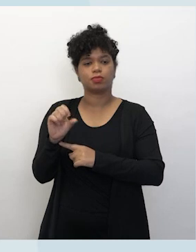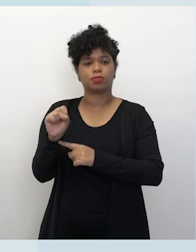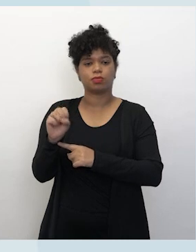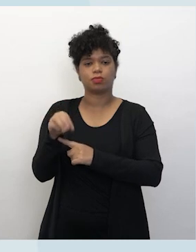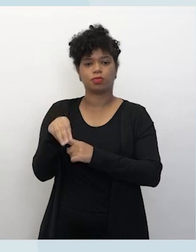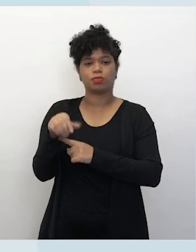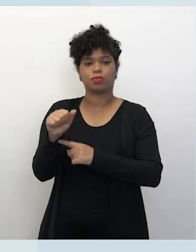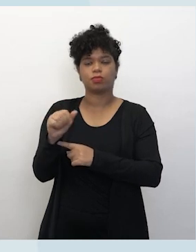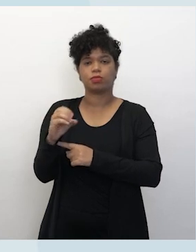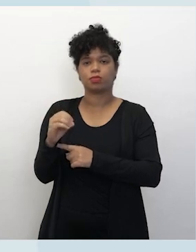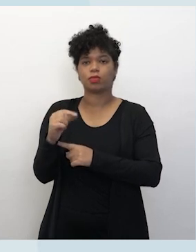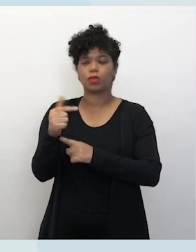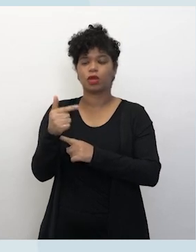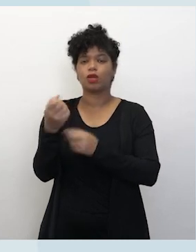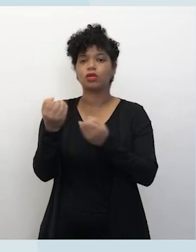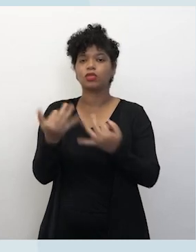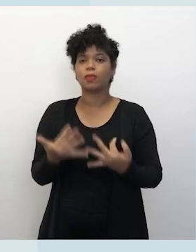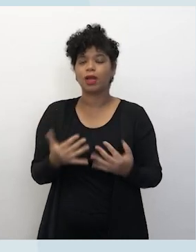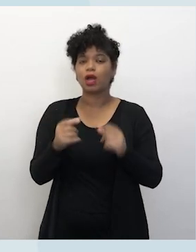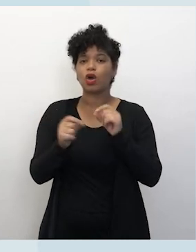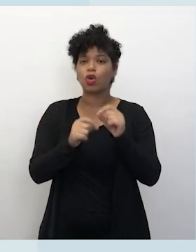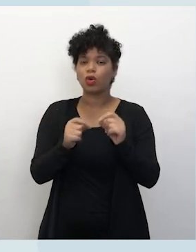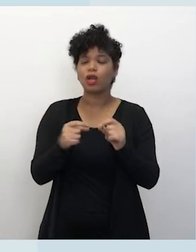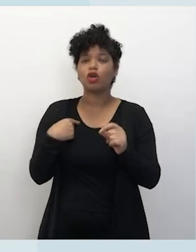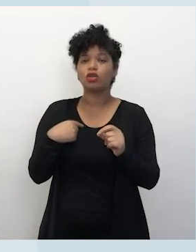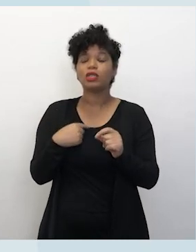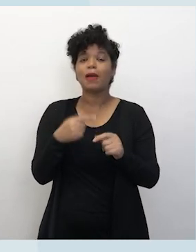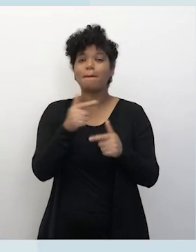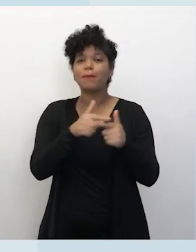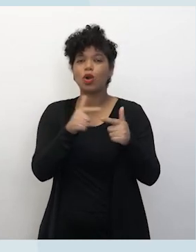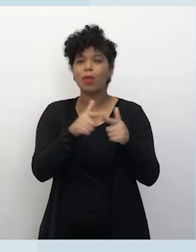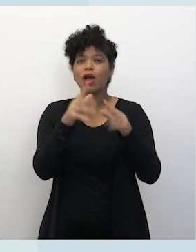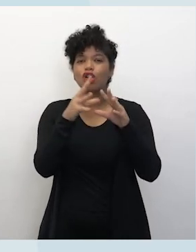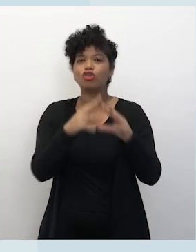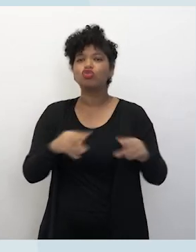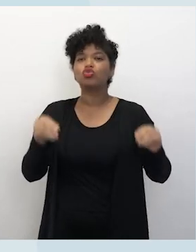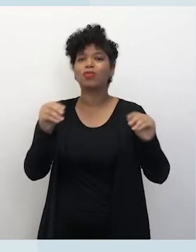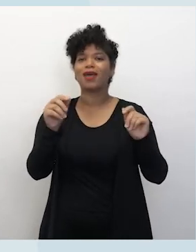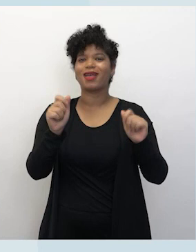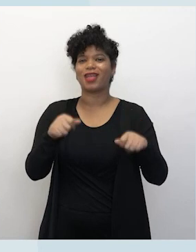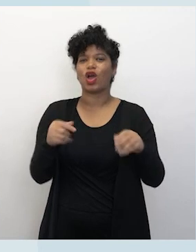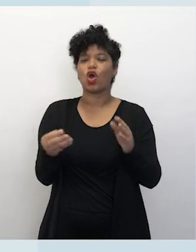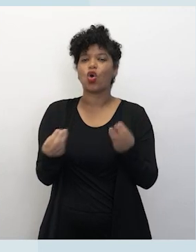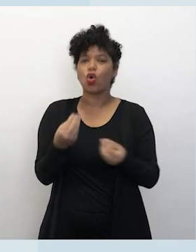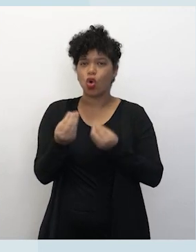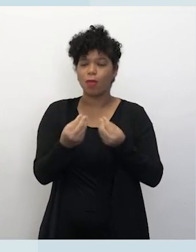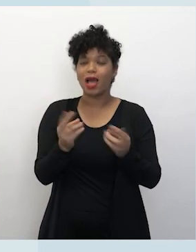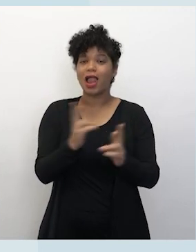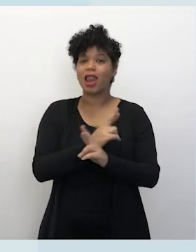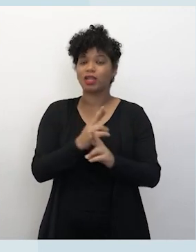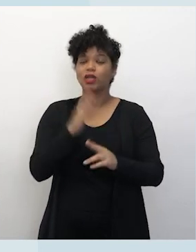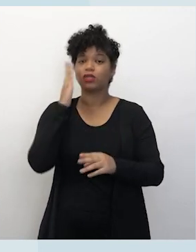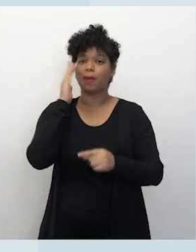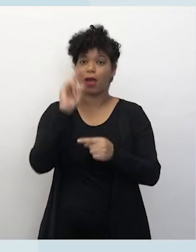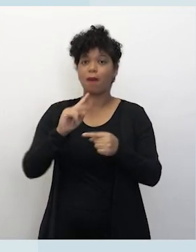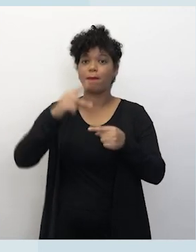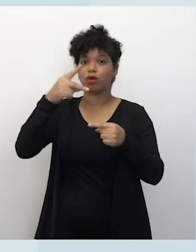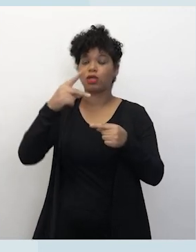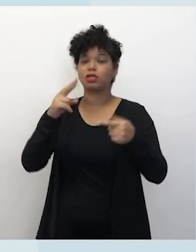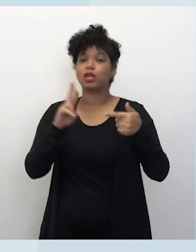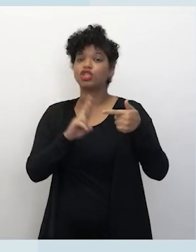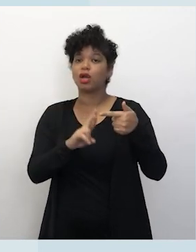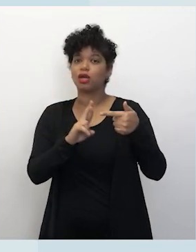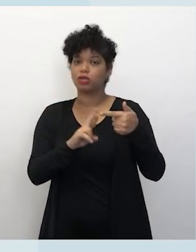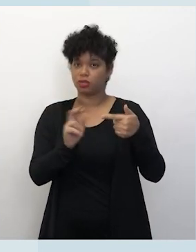EF08MA02, que trata da resolução e elaboração de situações de problema, usando a relação entre potenciação e radiciação. Vamos